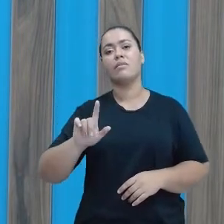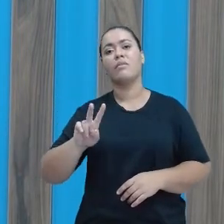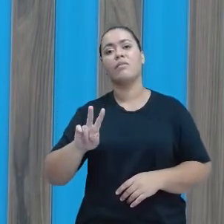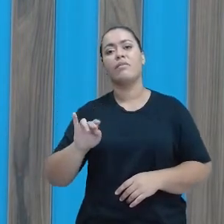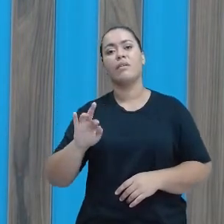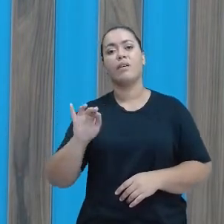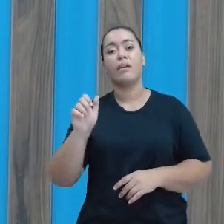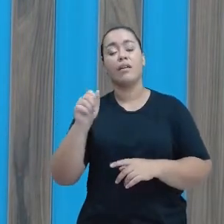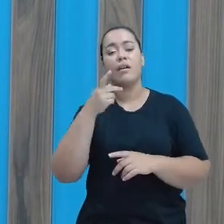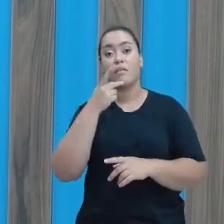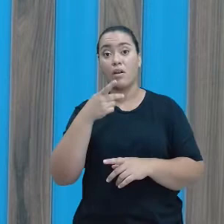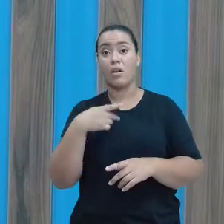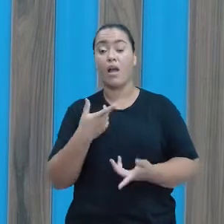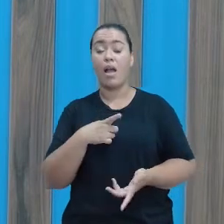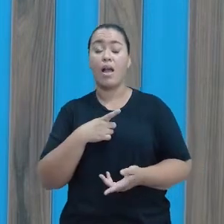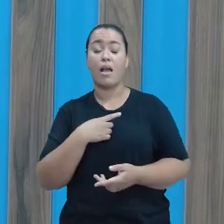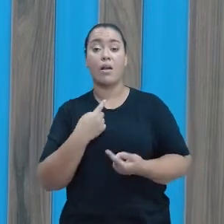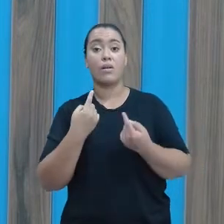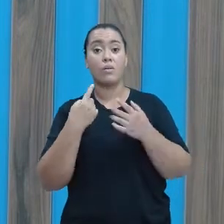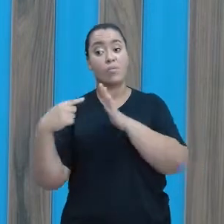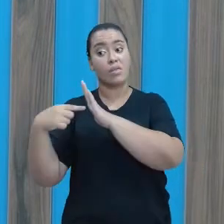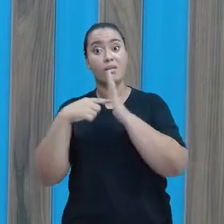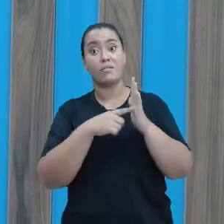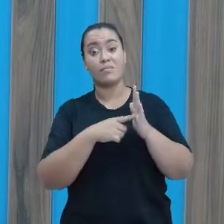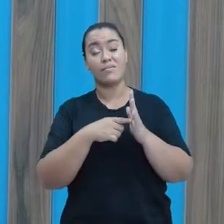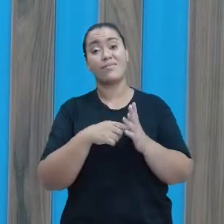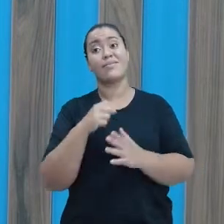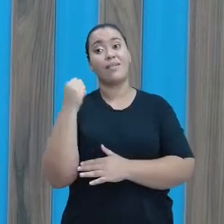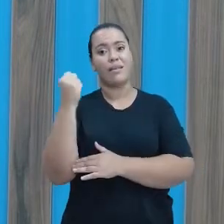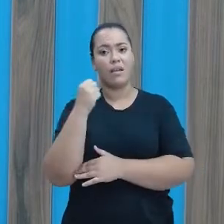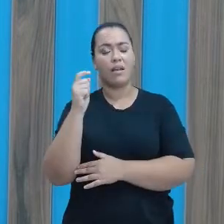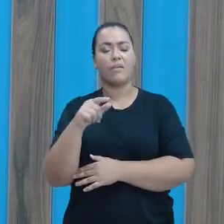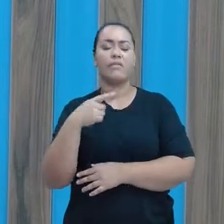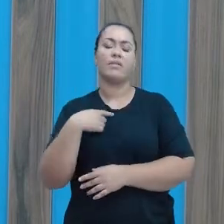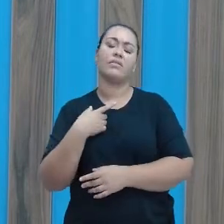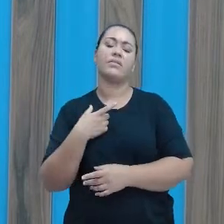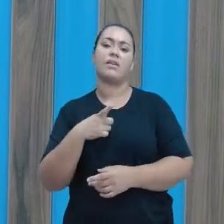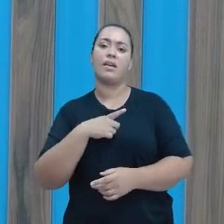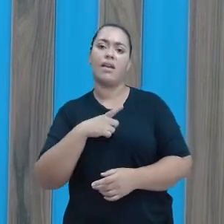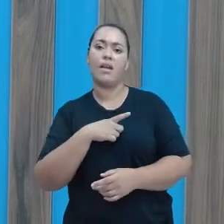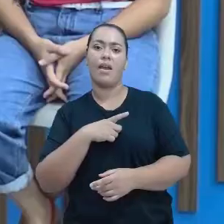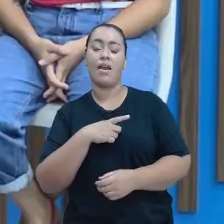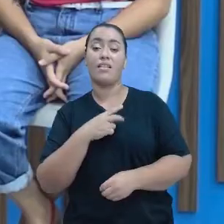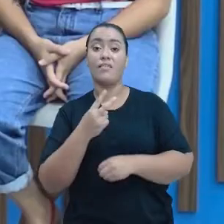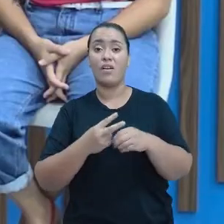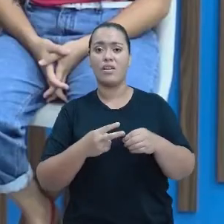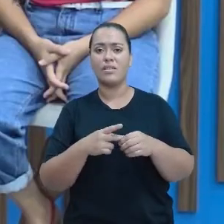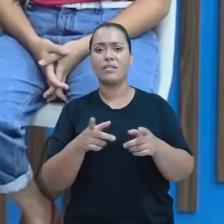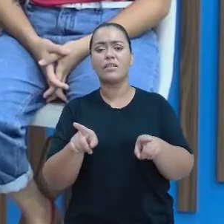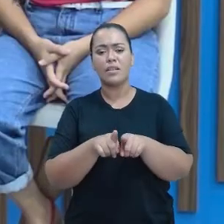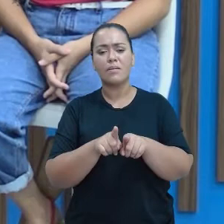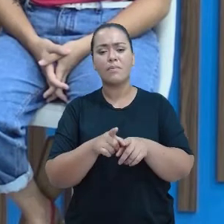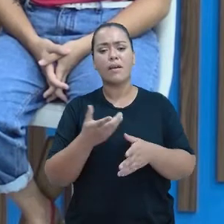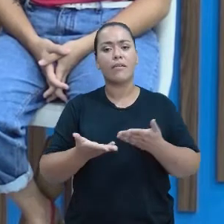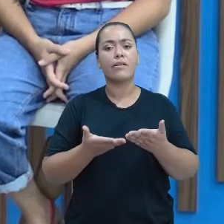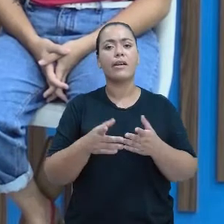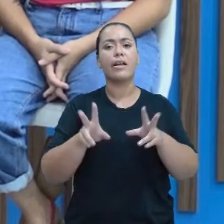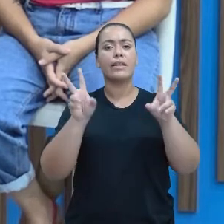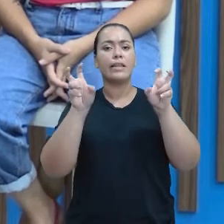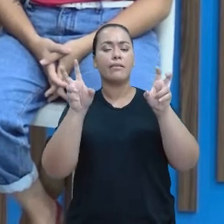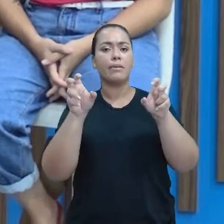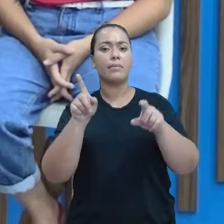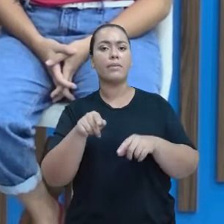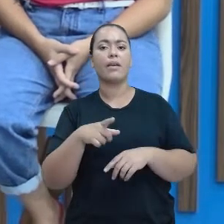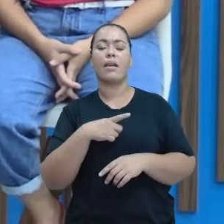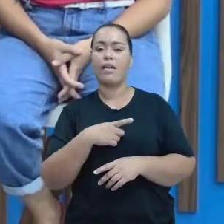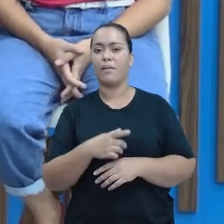de violência, né, contra a mulher, e nesse caso há uma sensibilidade diferenciada para abordar a temática da violência,